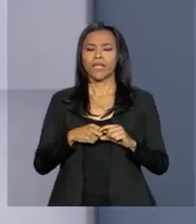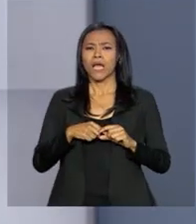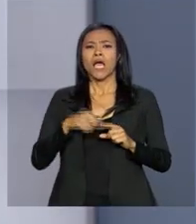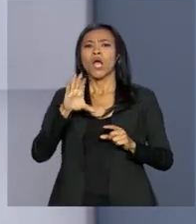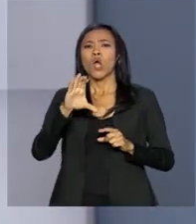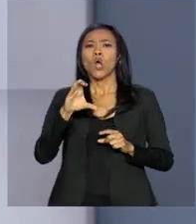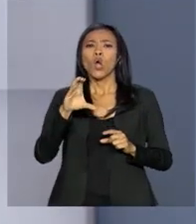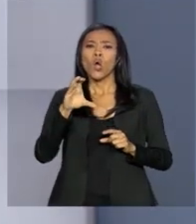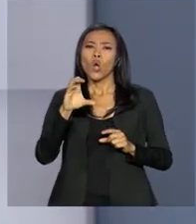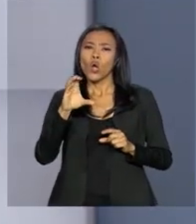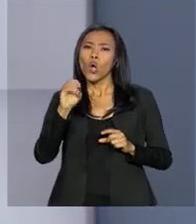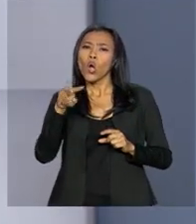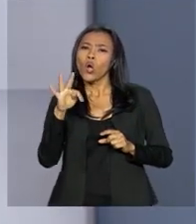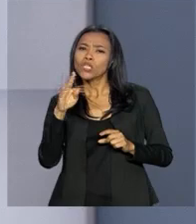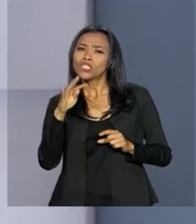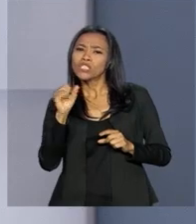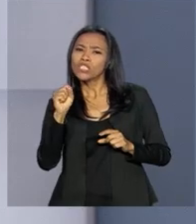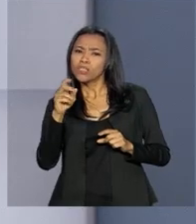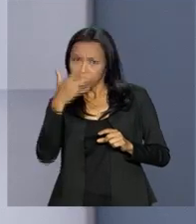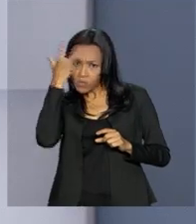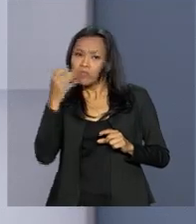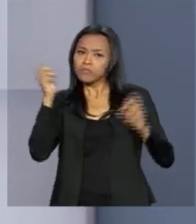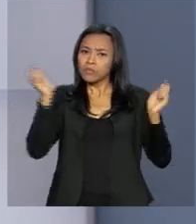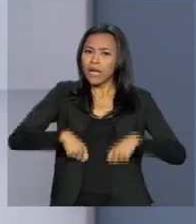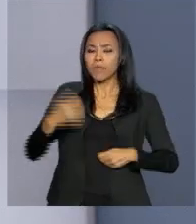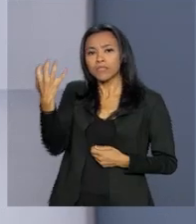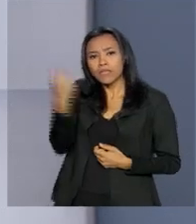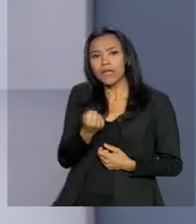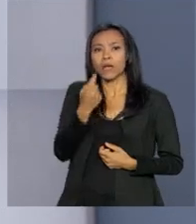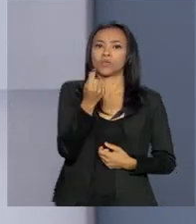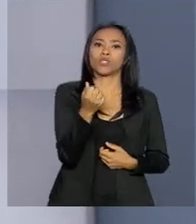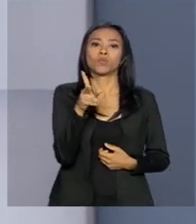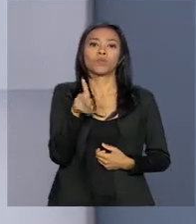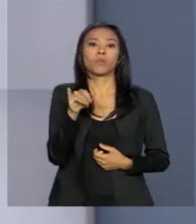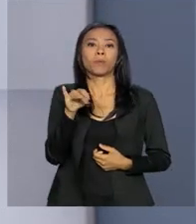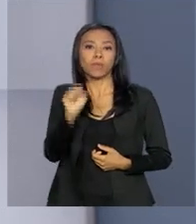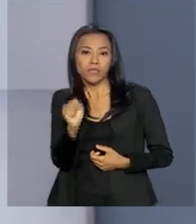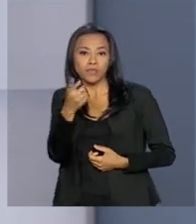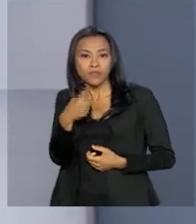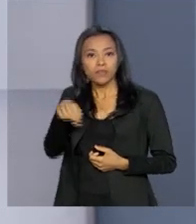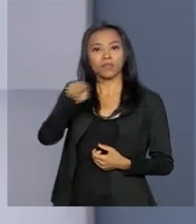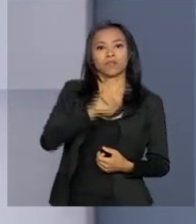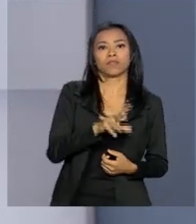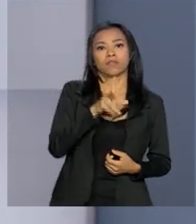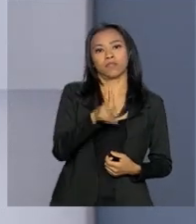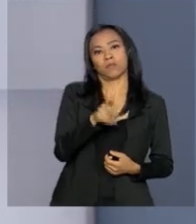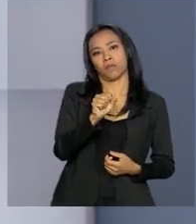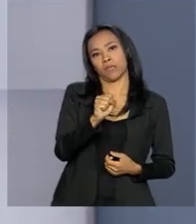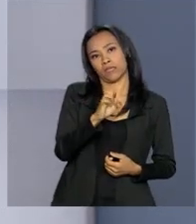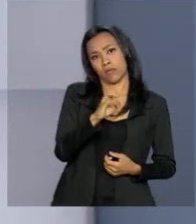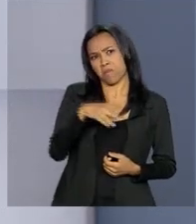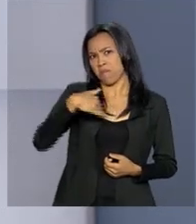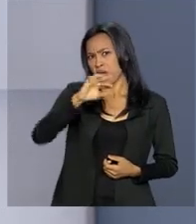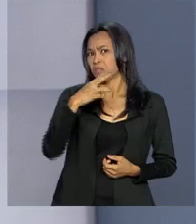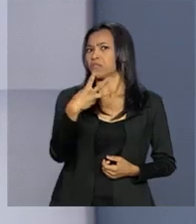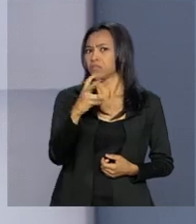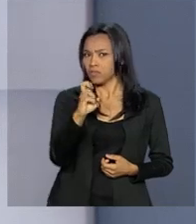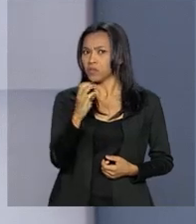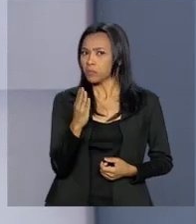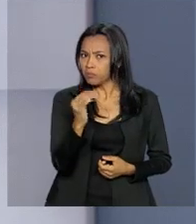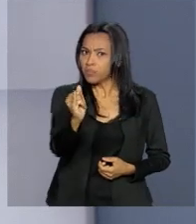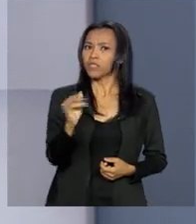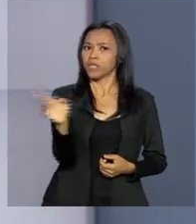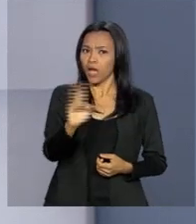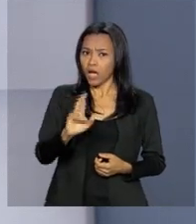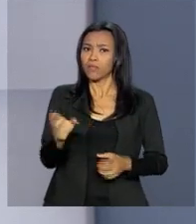de todas as idades já podem sacar o dinheiro do fundo ps para zac são mais de 35 bilhões de reais disponíveis para os